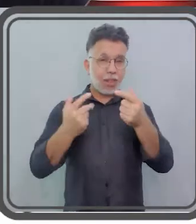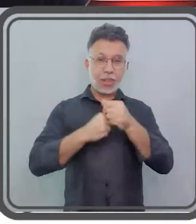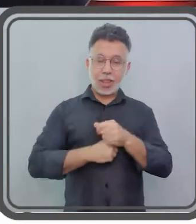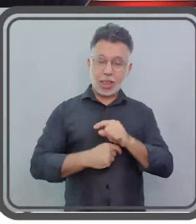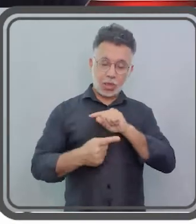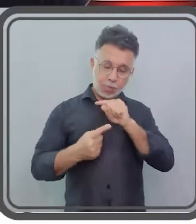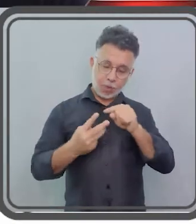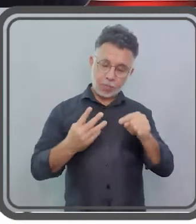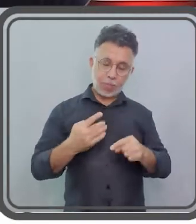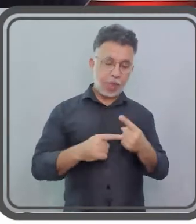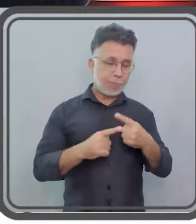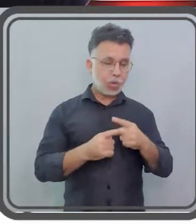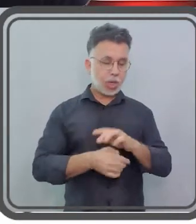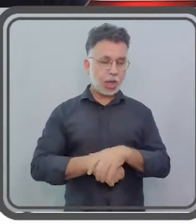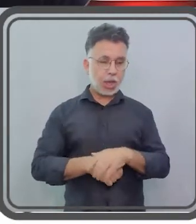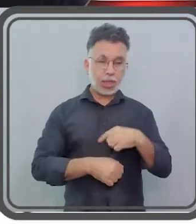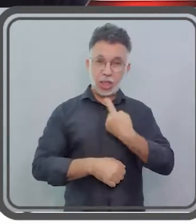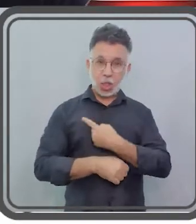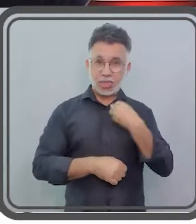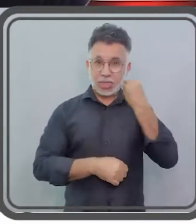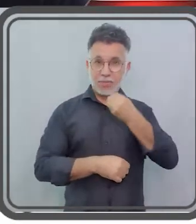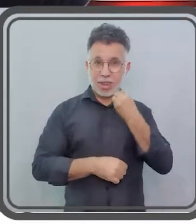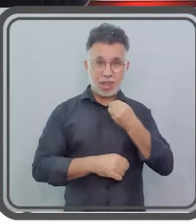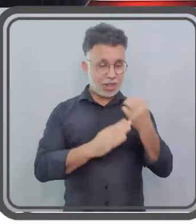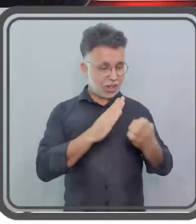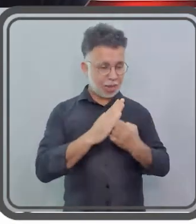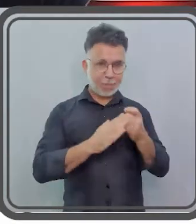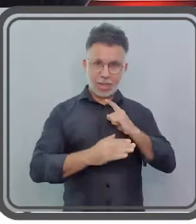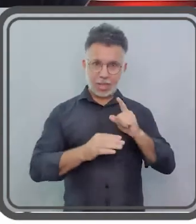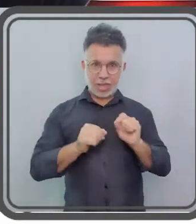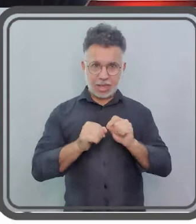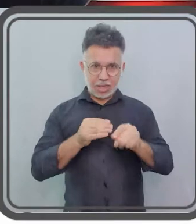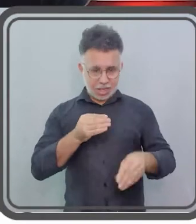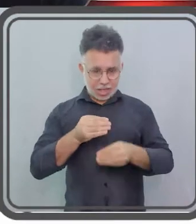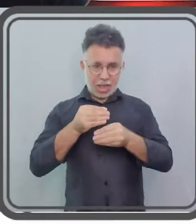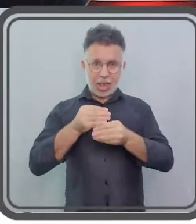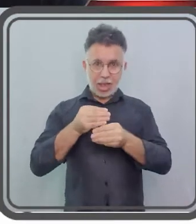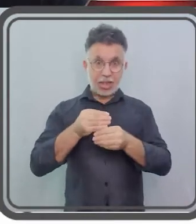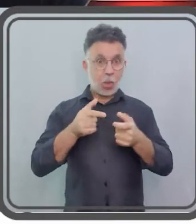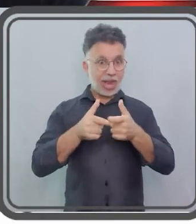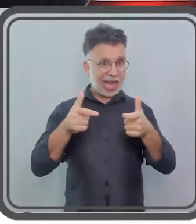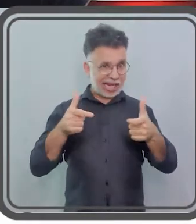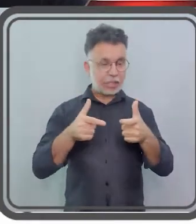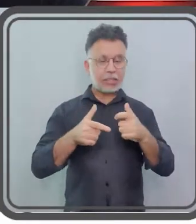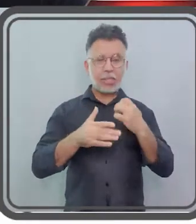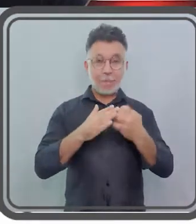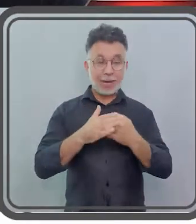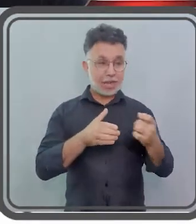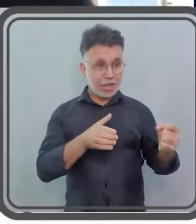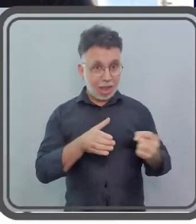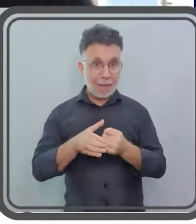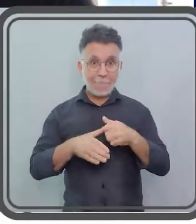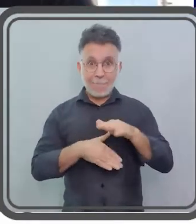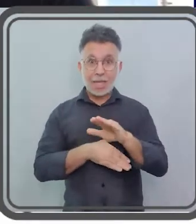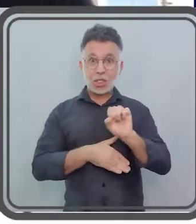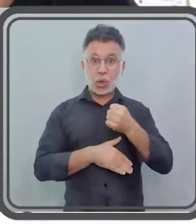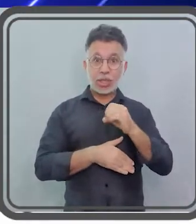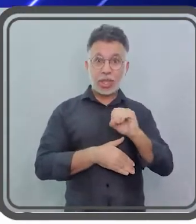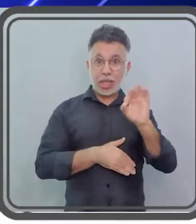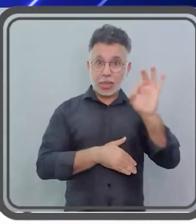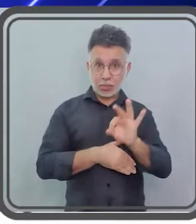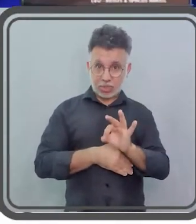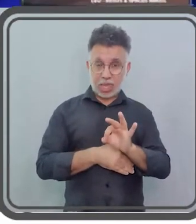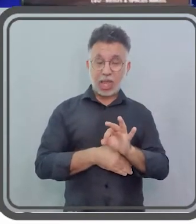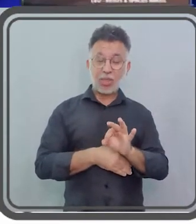porque na nossa experiência, nas empresas que estamos implementando agora, que são grandes empresas, mais de 80% dos